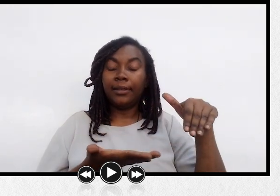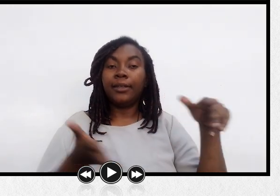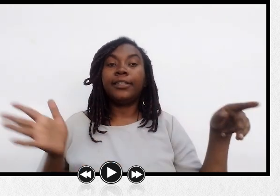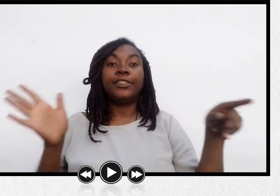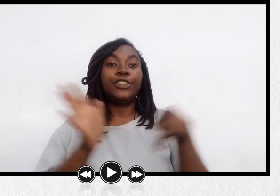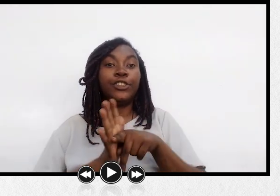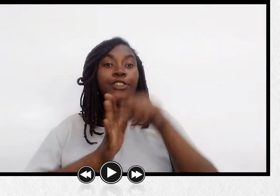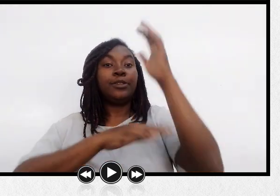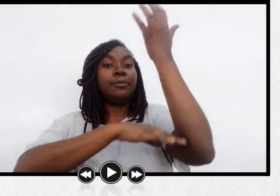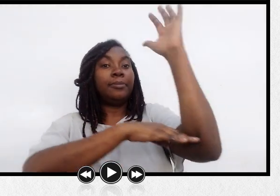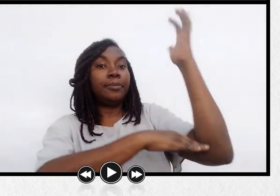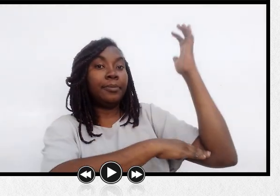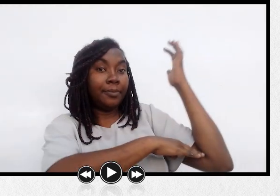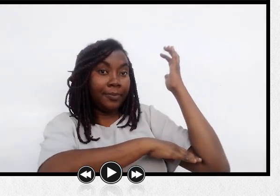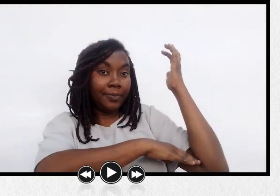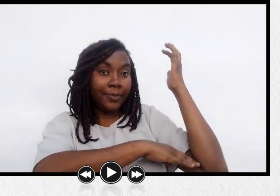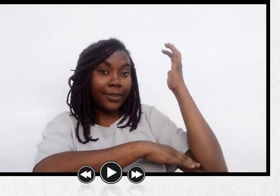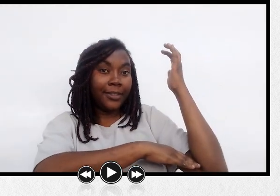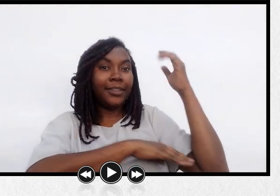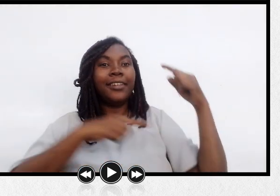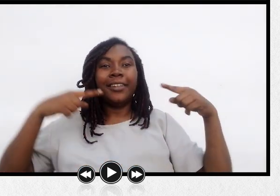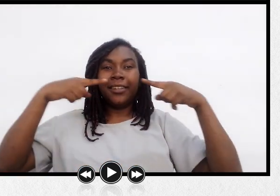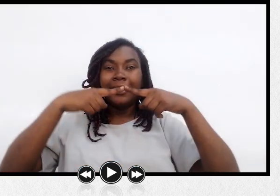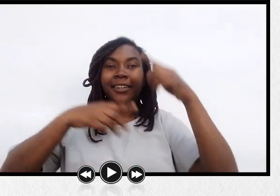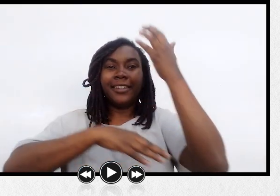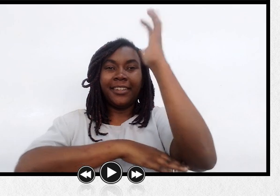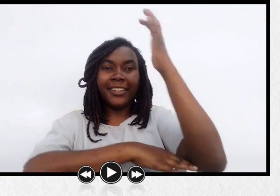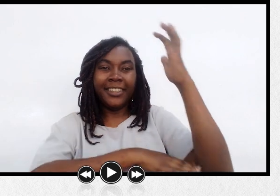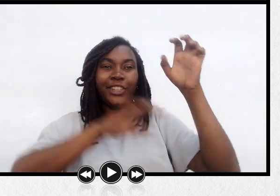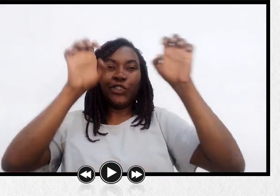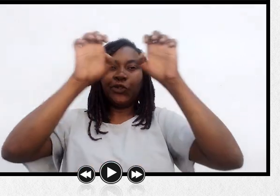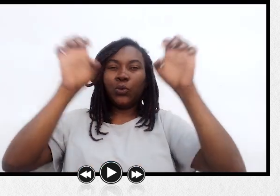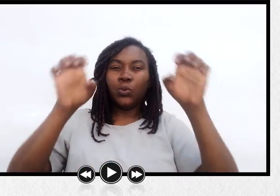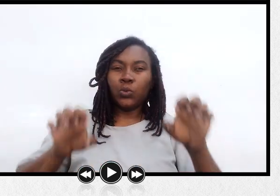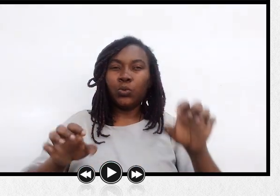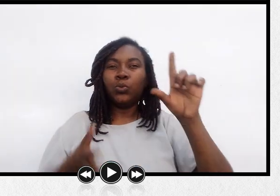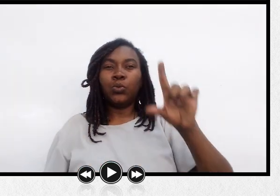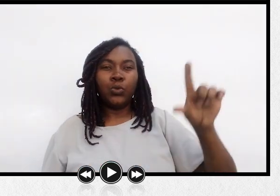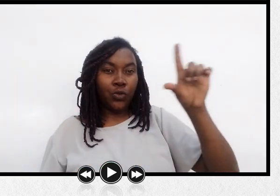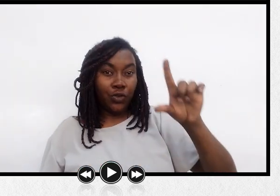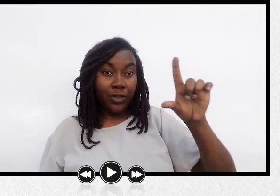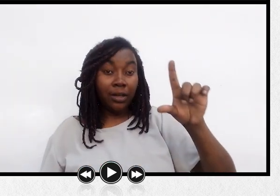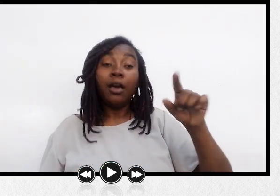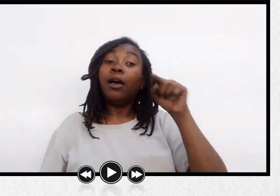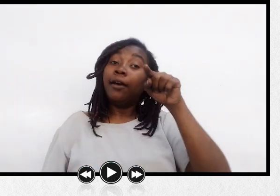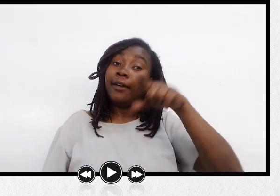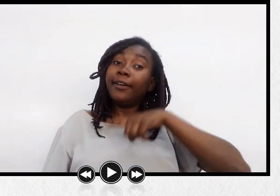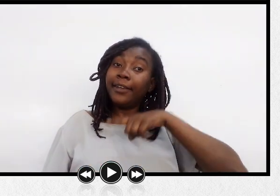de Meio Ambiente, que envolve meio ambiente, infraestrutura, logística. Você vai